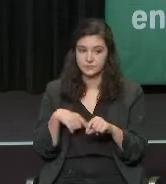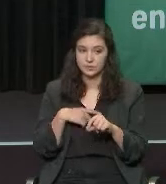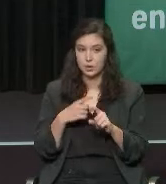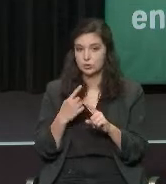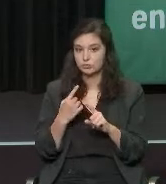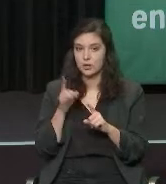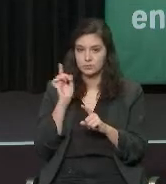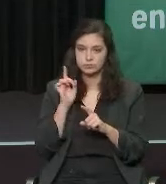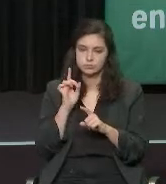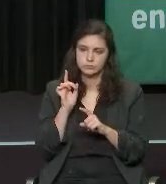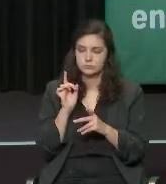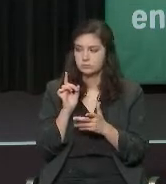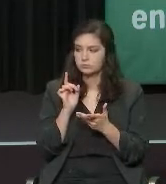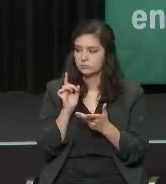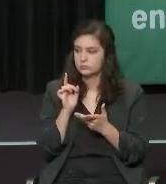Temos também